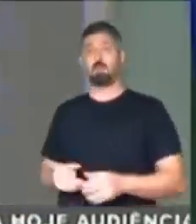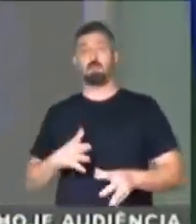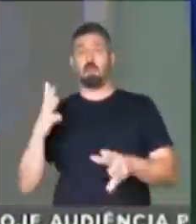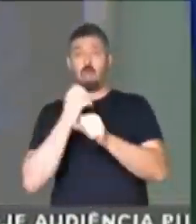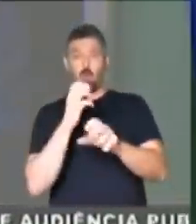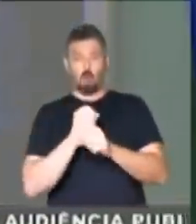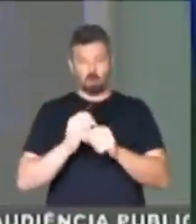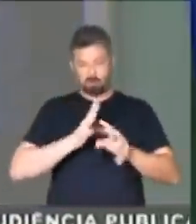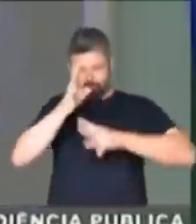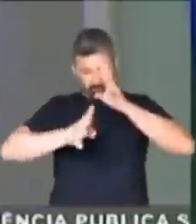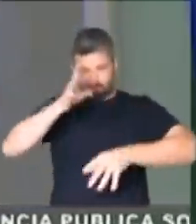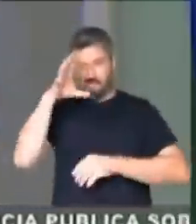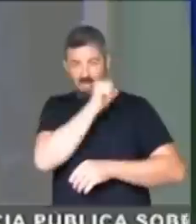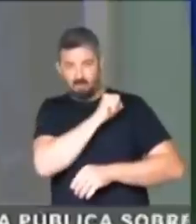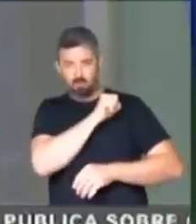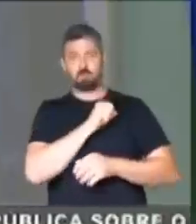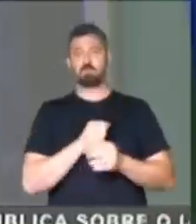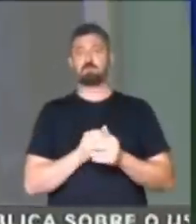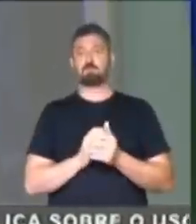de padeiro aqui rápida.